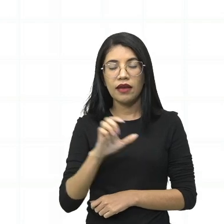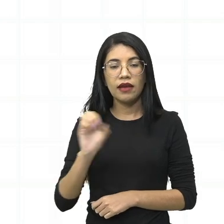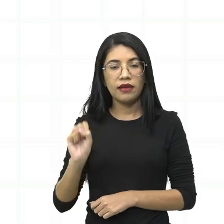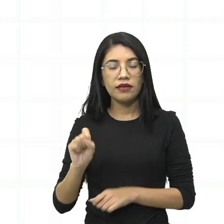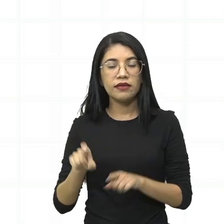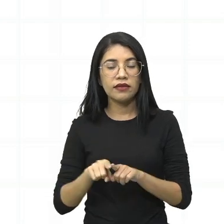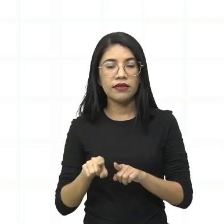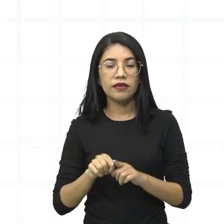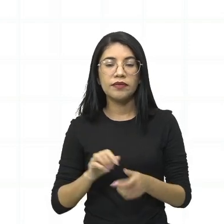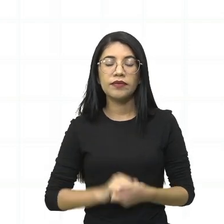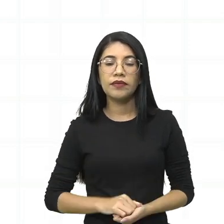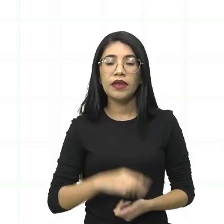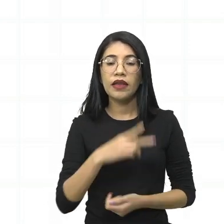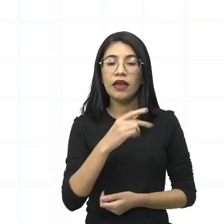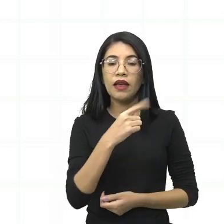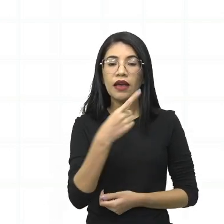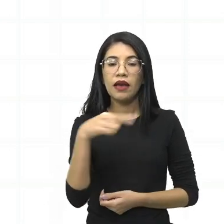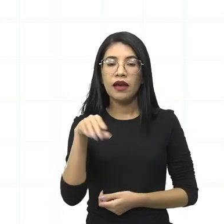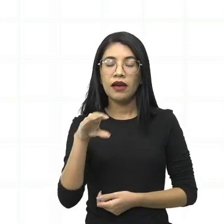Pão.